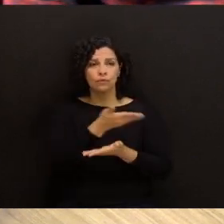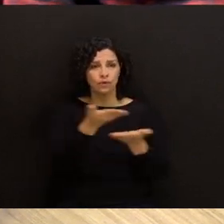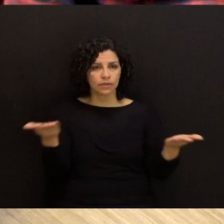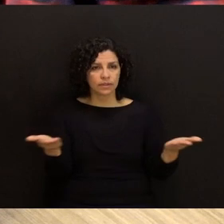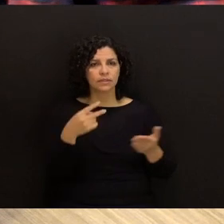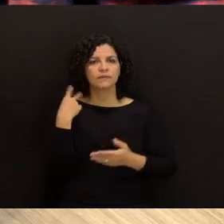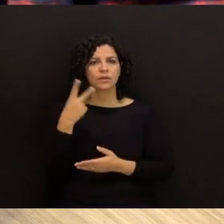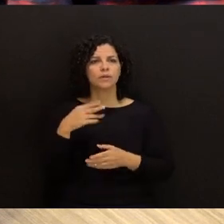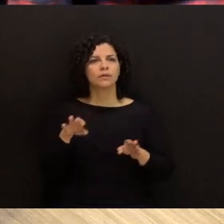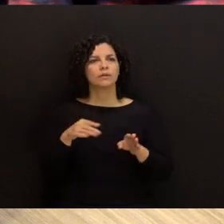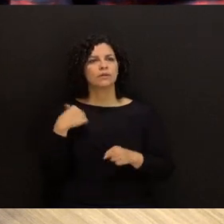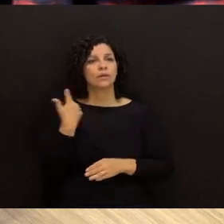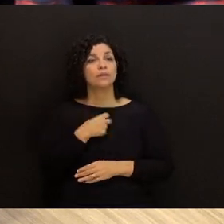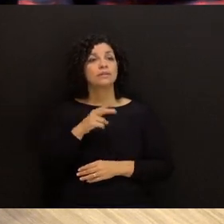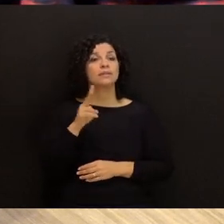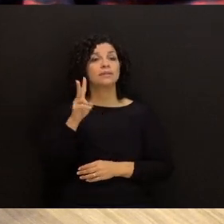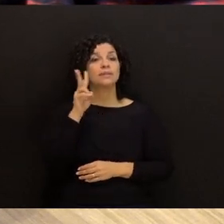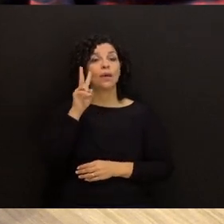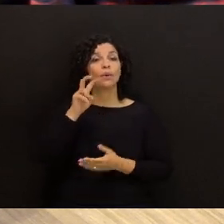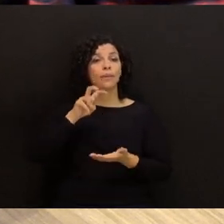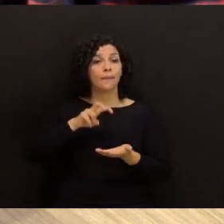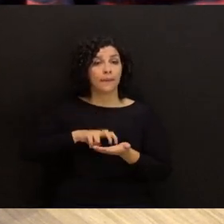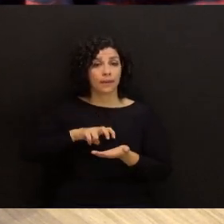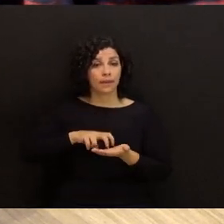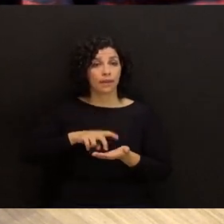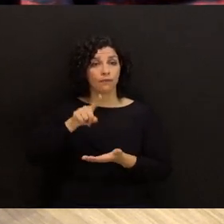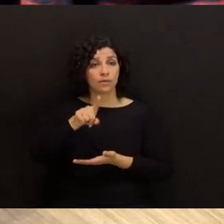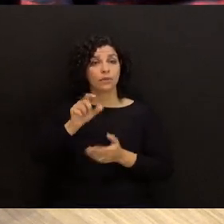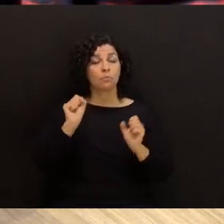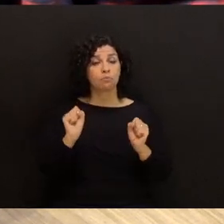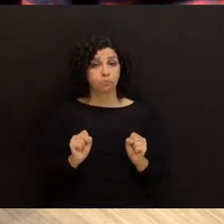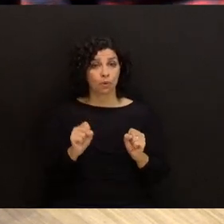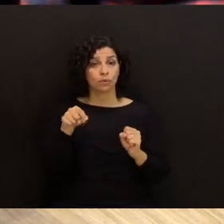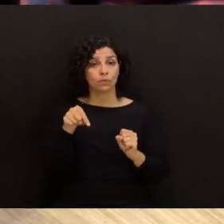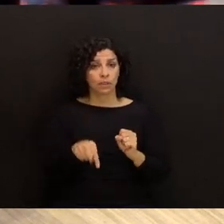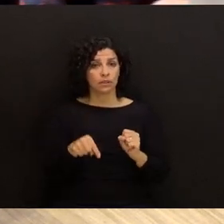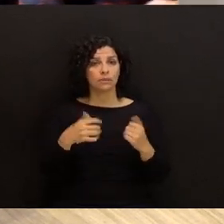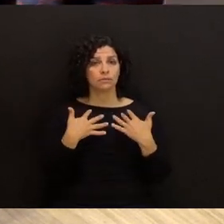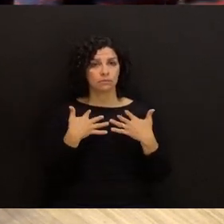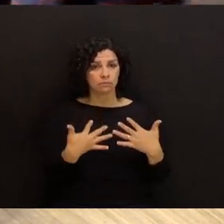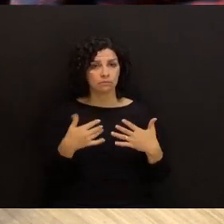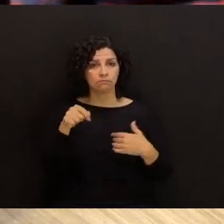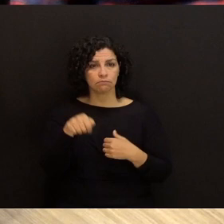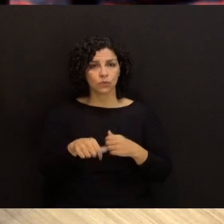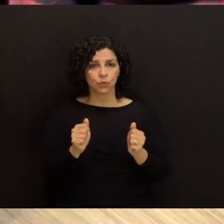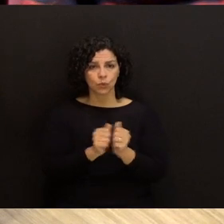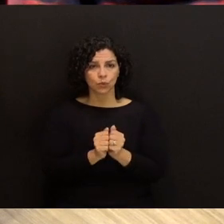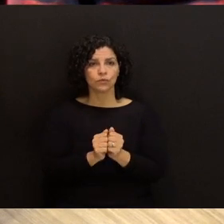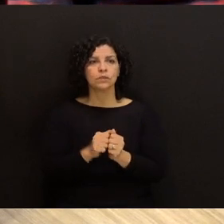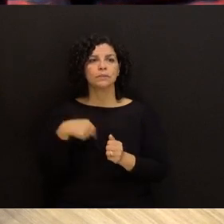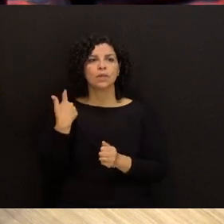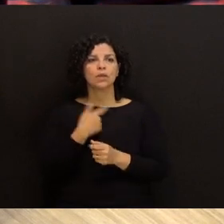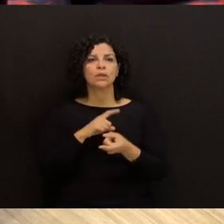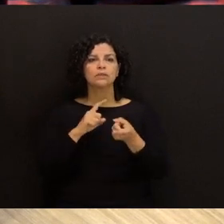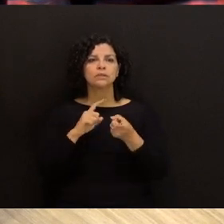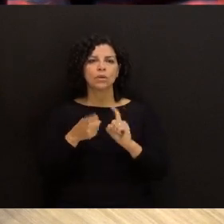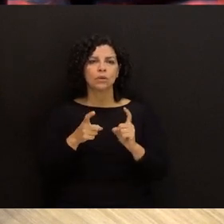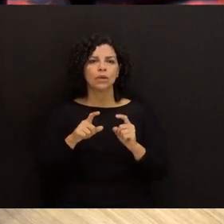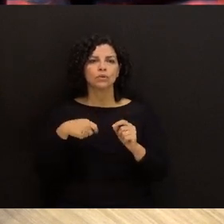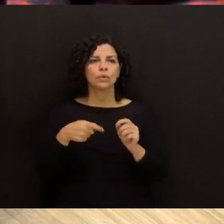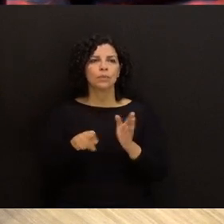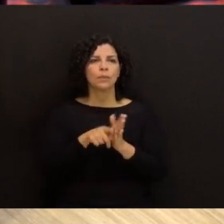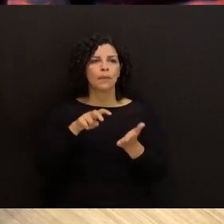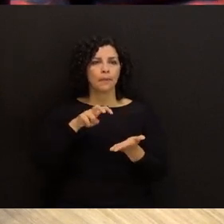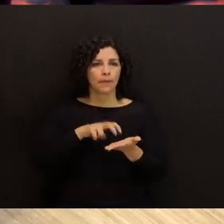para que na segunda de manhã vocês possam estar aqui na câmara para a gente se reunir logo